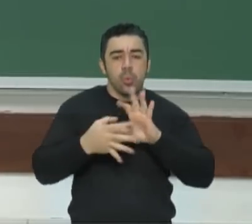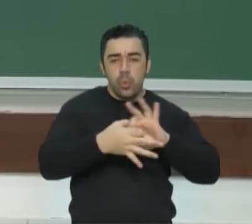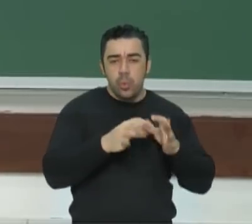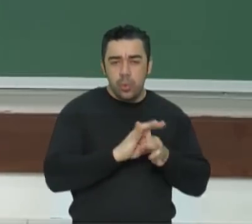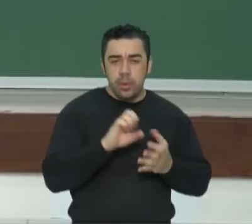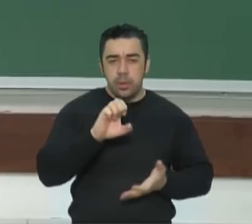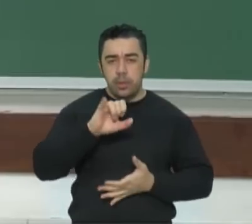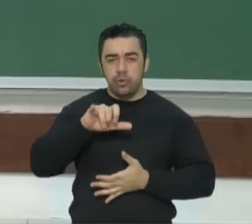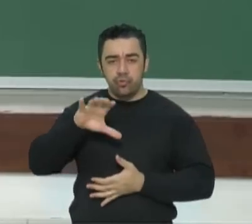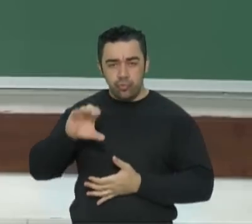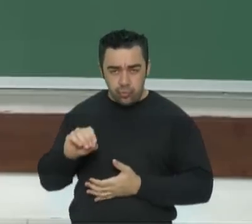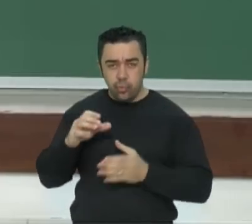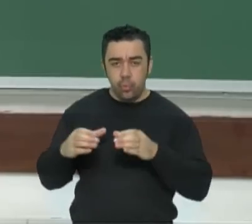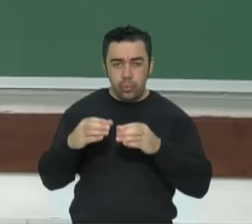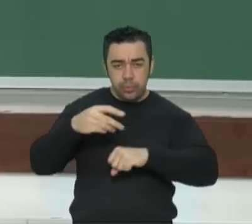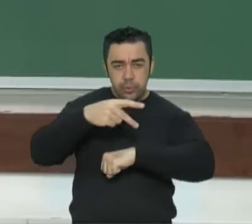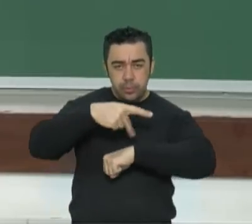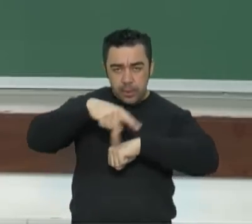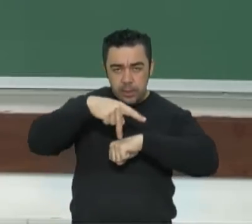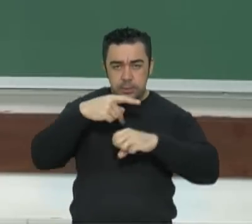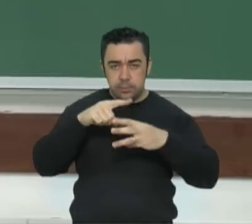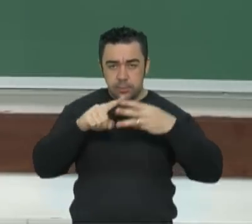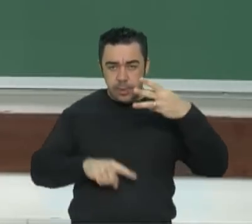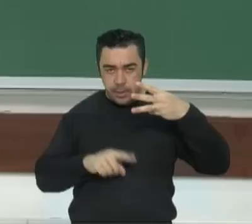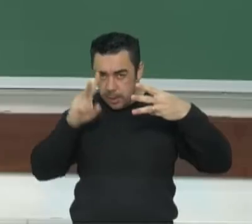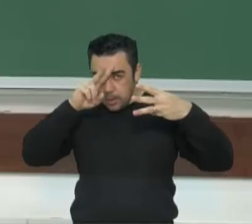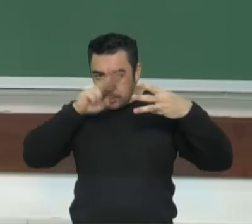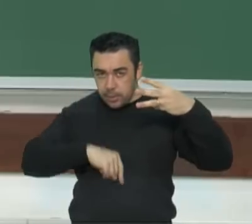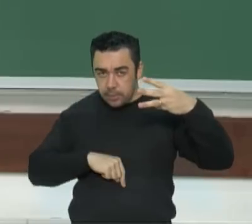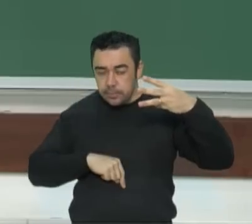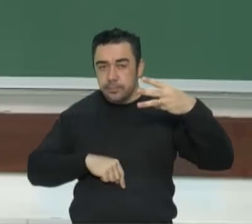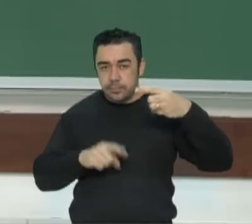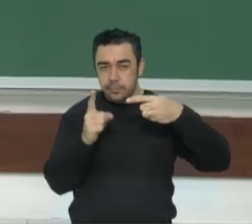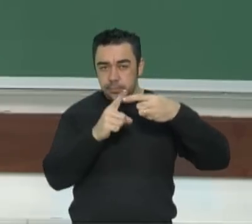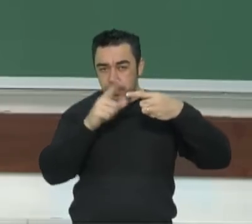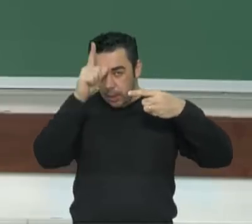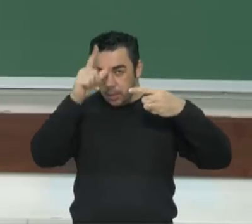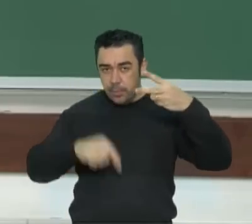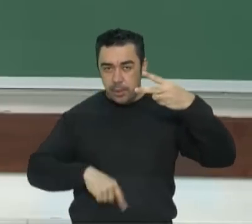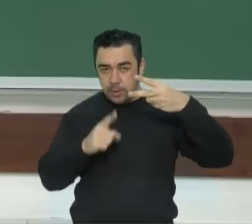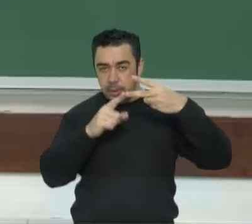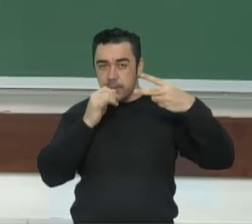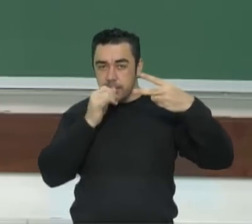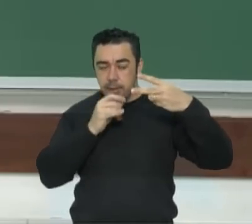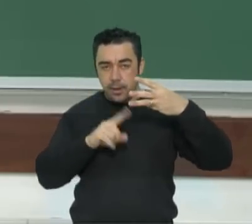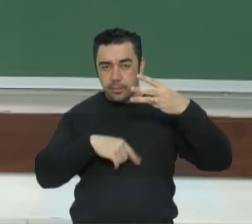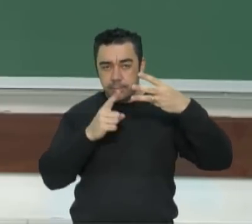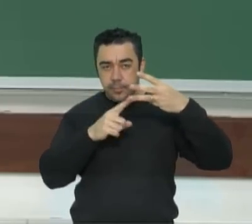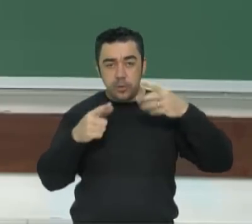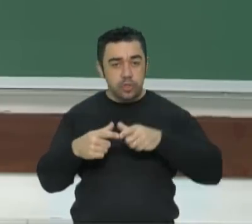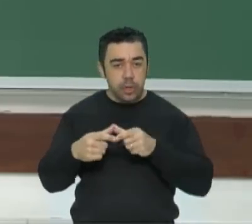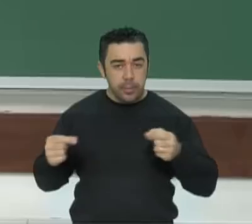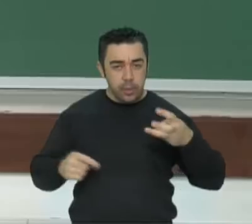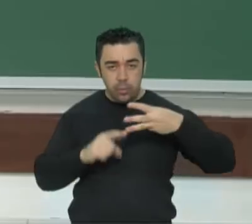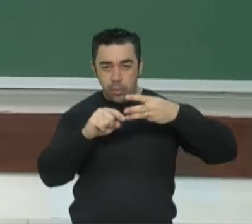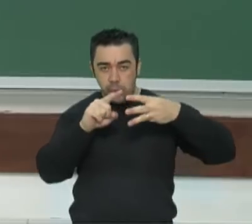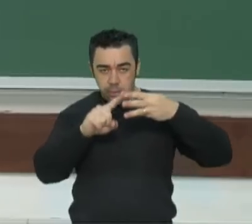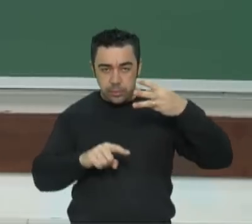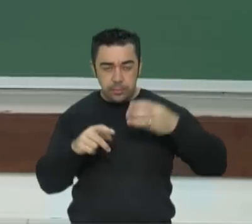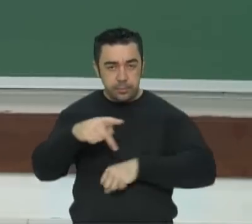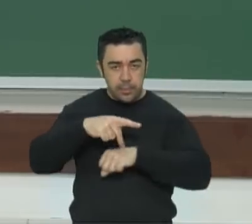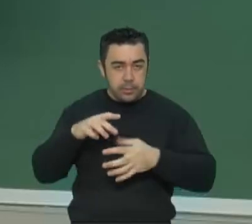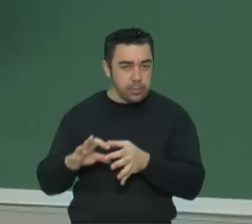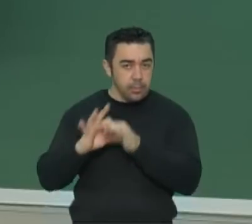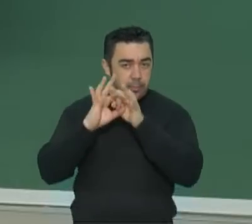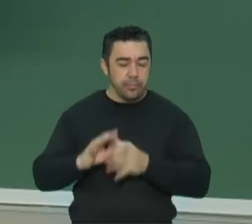expansionismo territorial desses países do eixo. Lembra do eixo? 3? Alemanha, Itália e Japão.